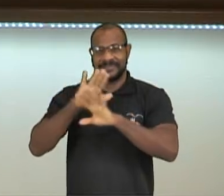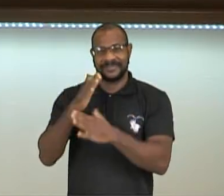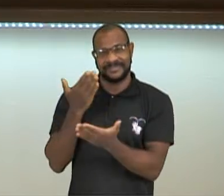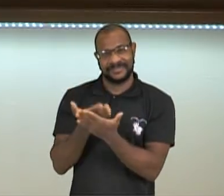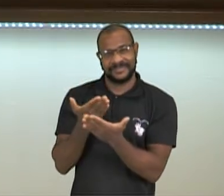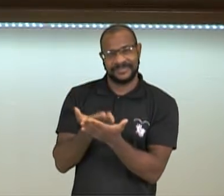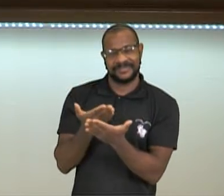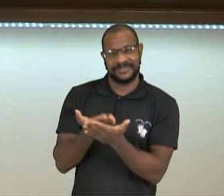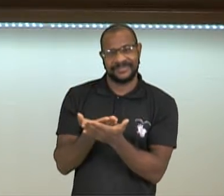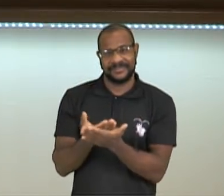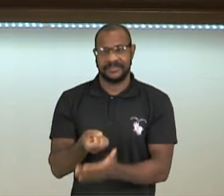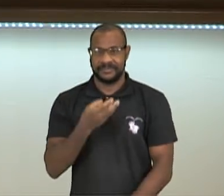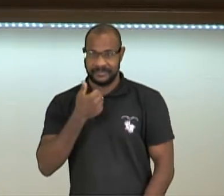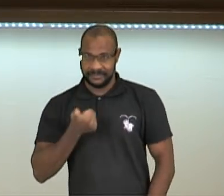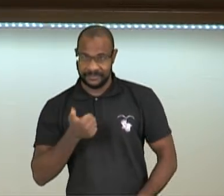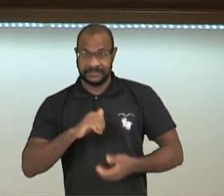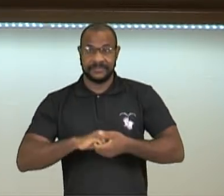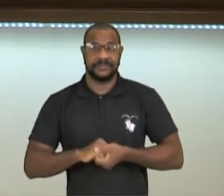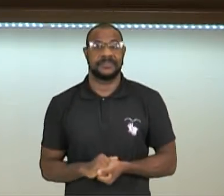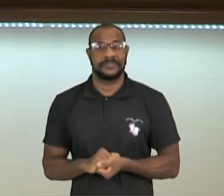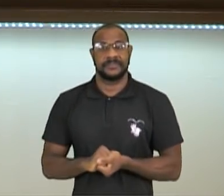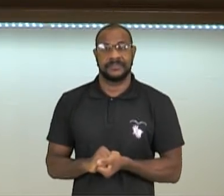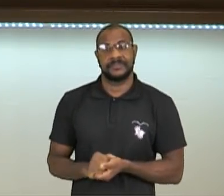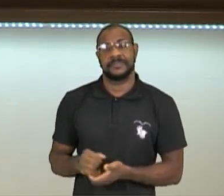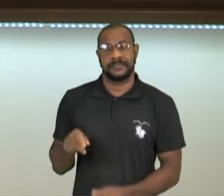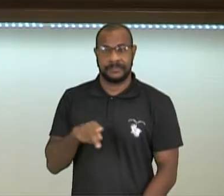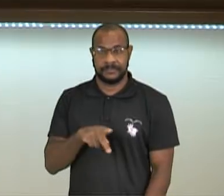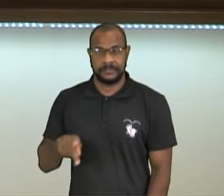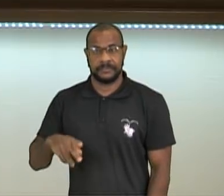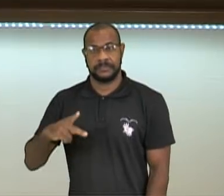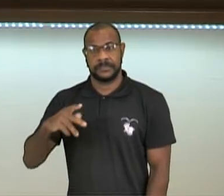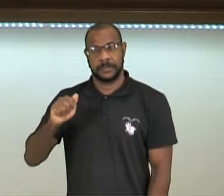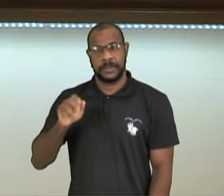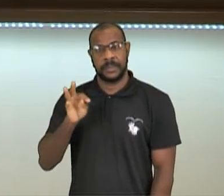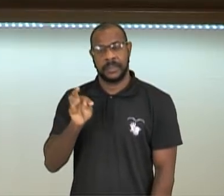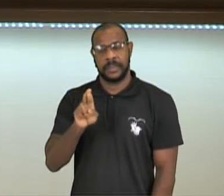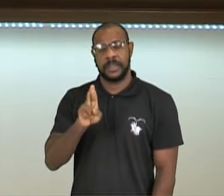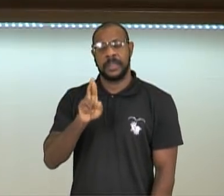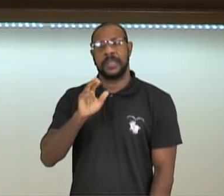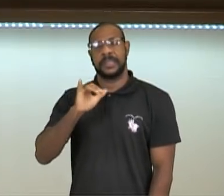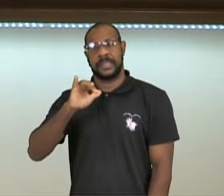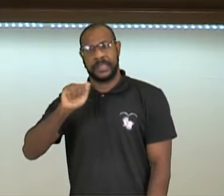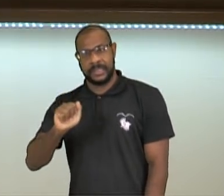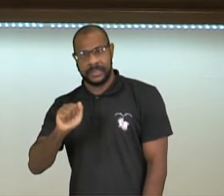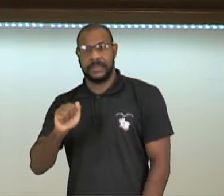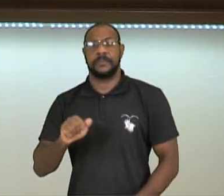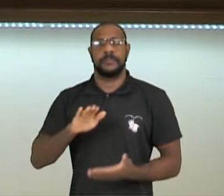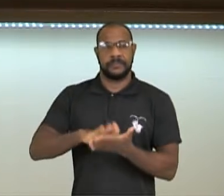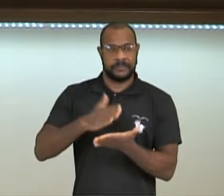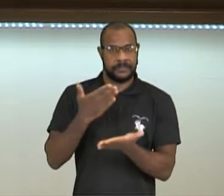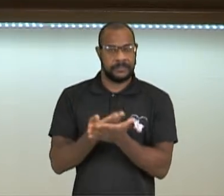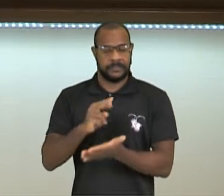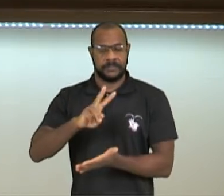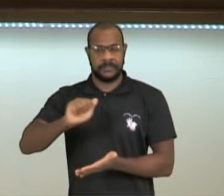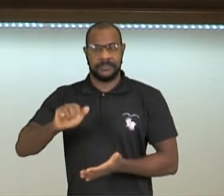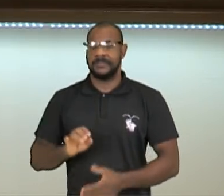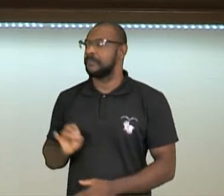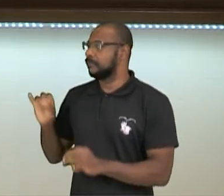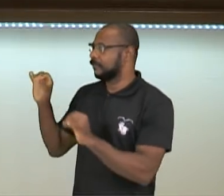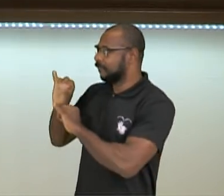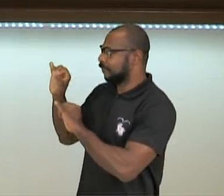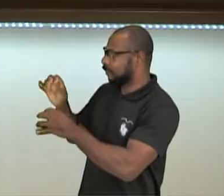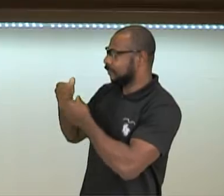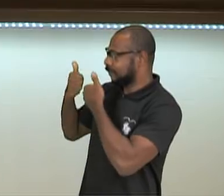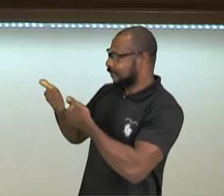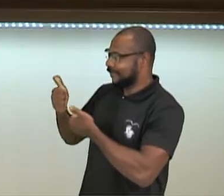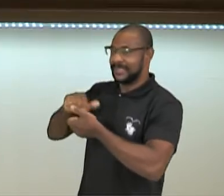students! Olá, galera, tudo bem com vocês? Eu, a Teacher Patrícia, estou com vocês e hoje o nosso intérprete Val. Hi, Val! Hello,